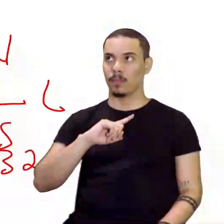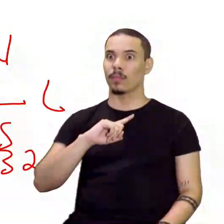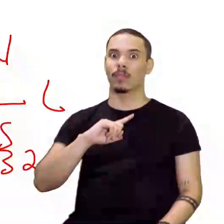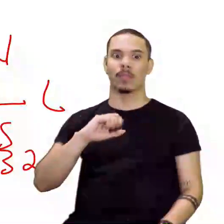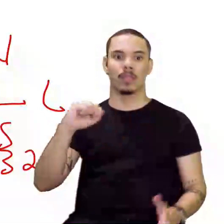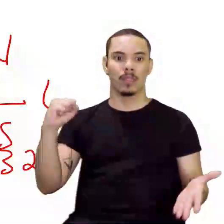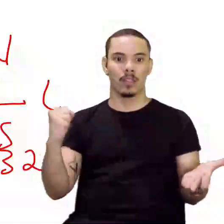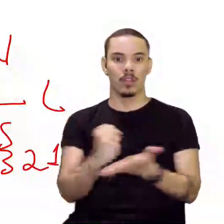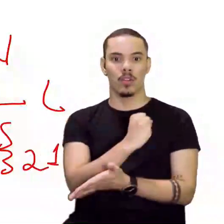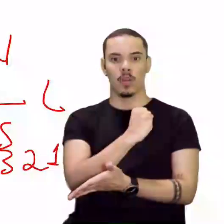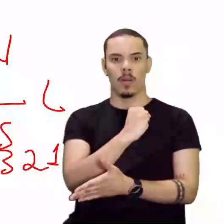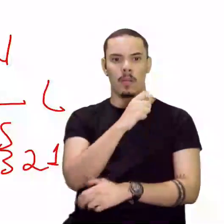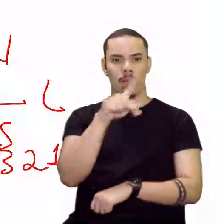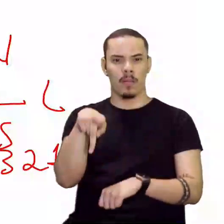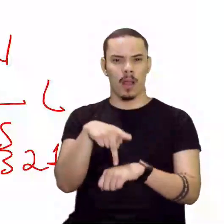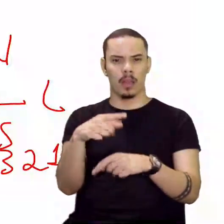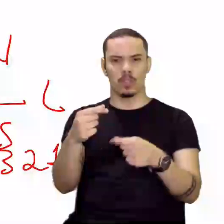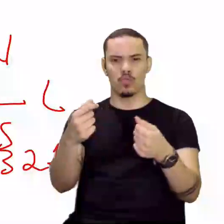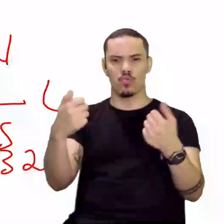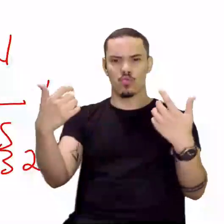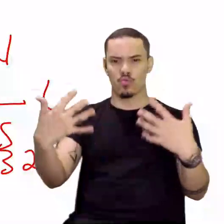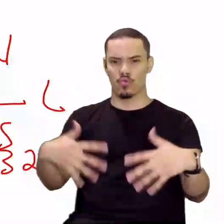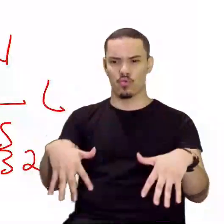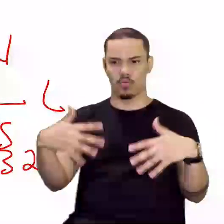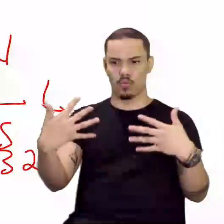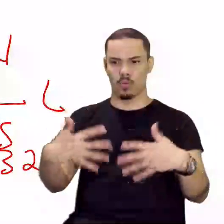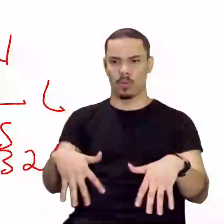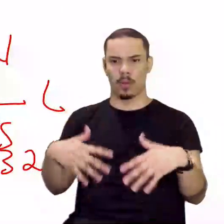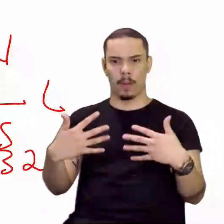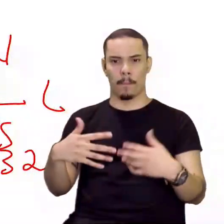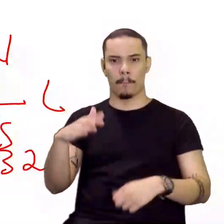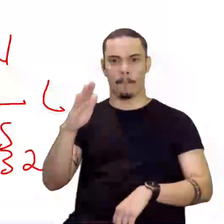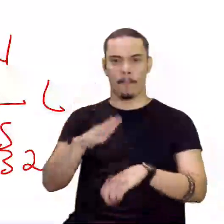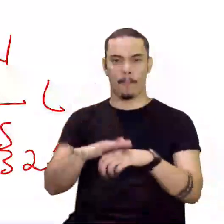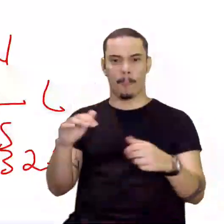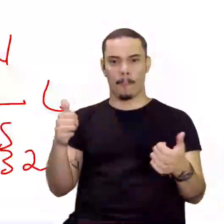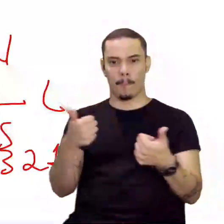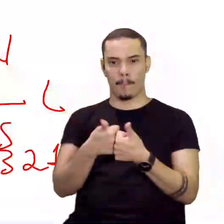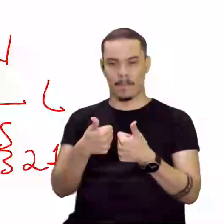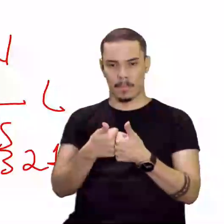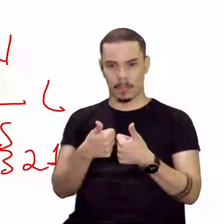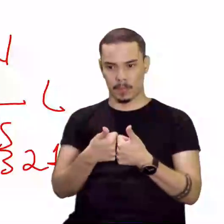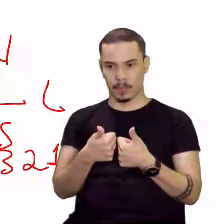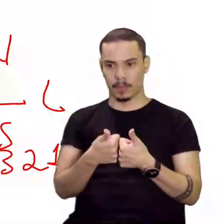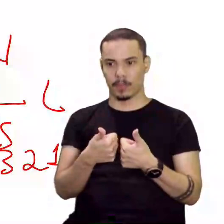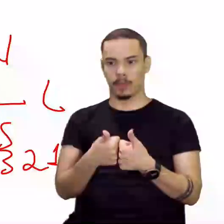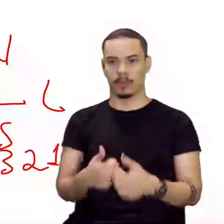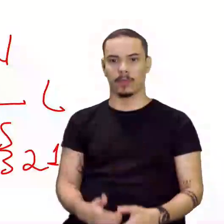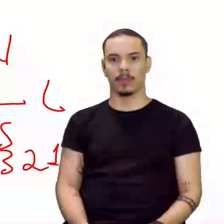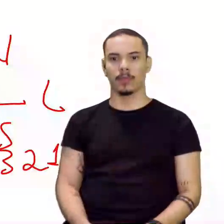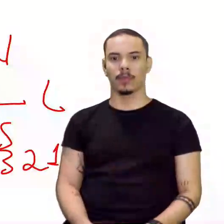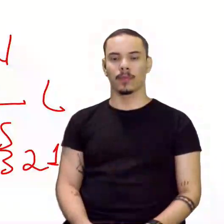Eita, que paizinho rico. Observe que estão mais parte nos escudos cristalinos. Olha aqui, ó.